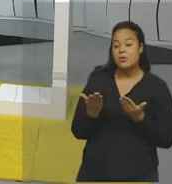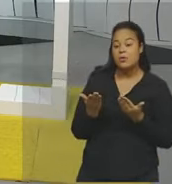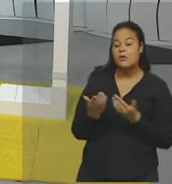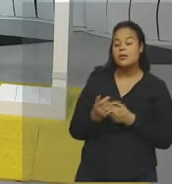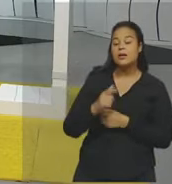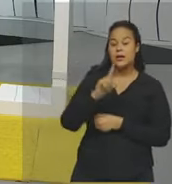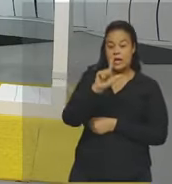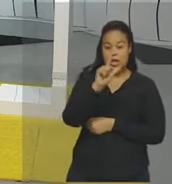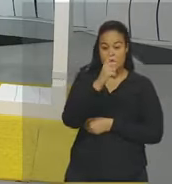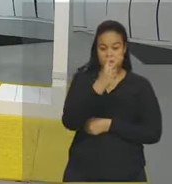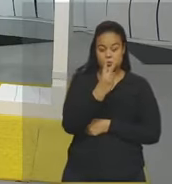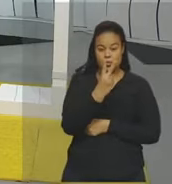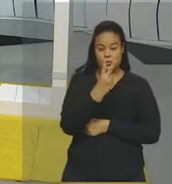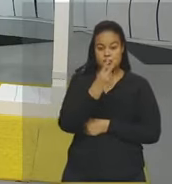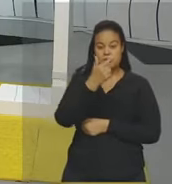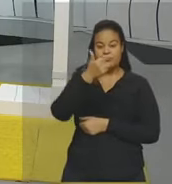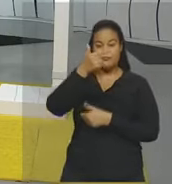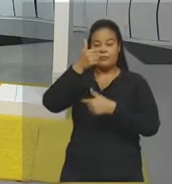20 ao quadrado